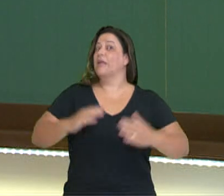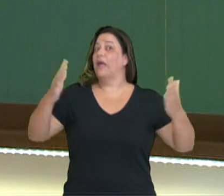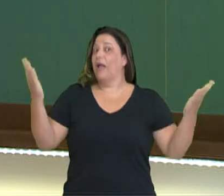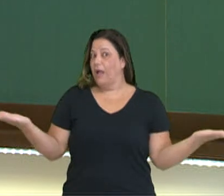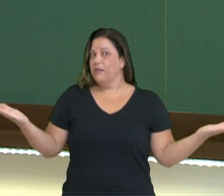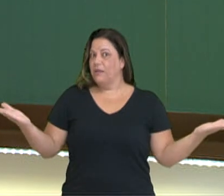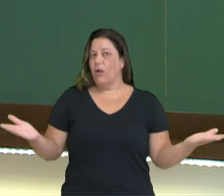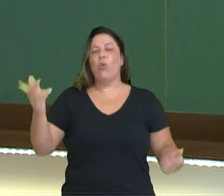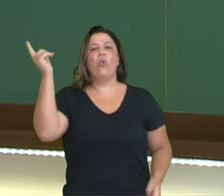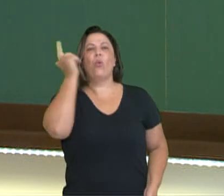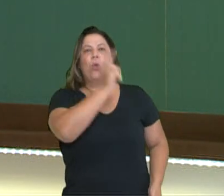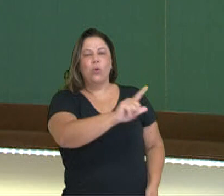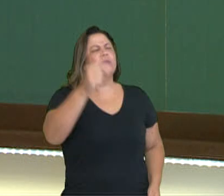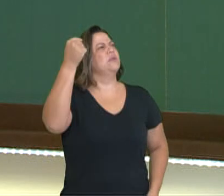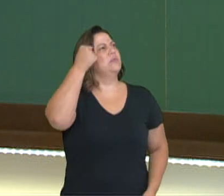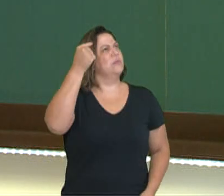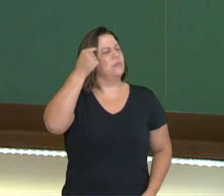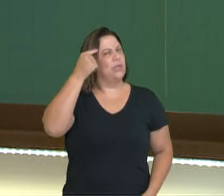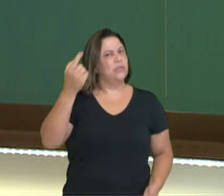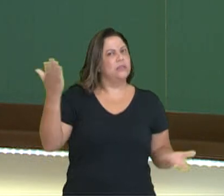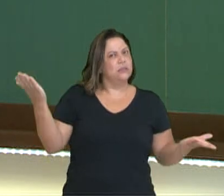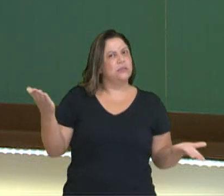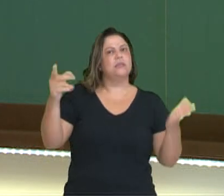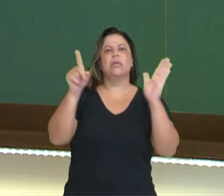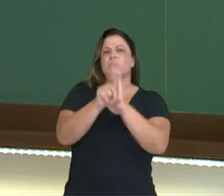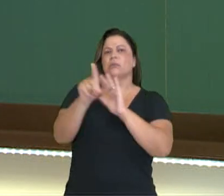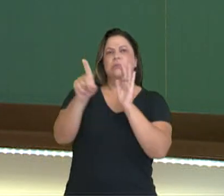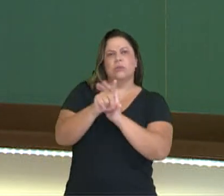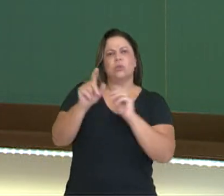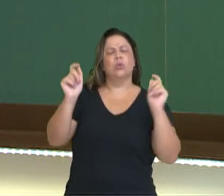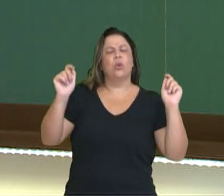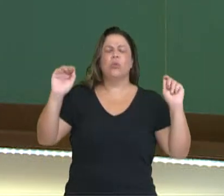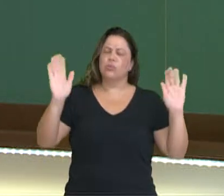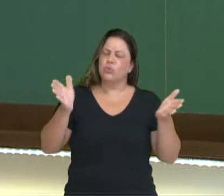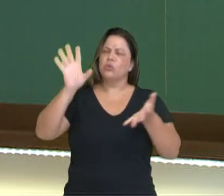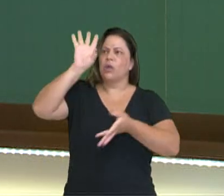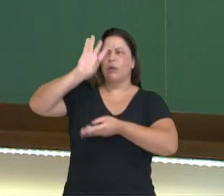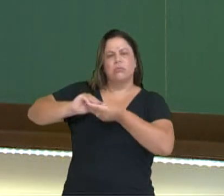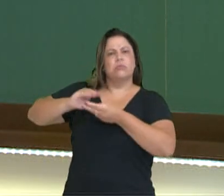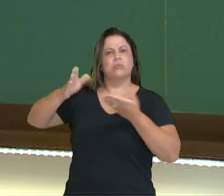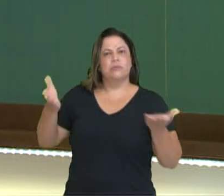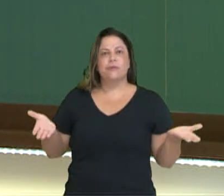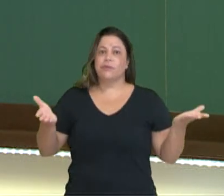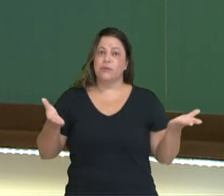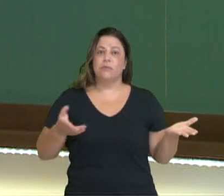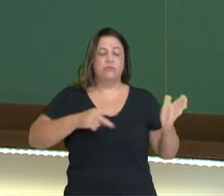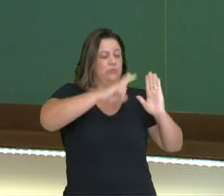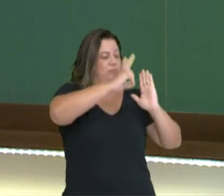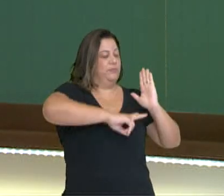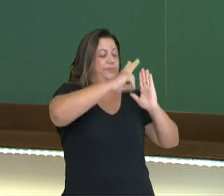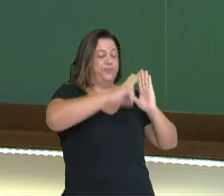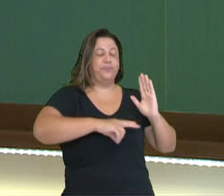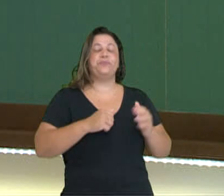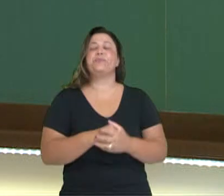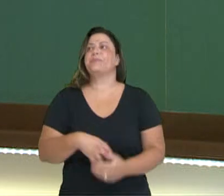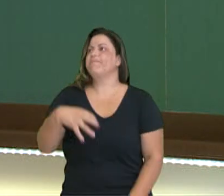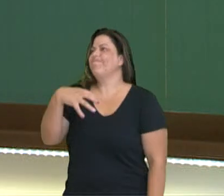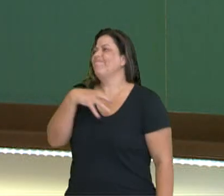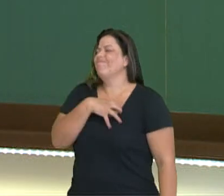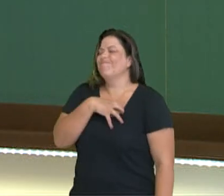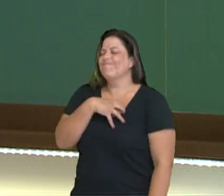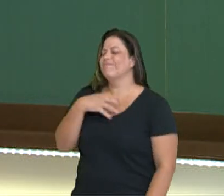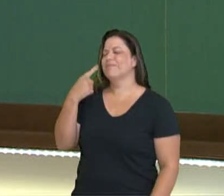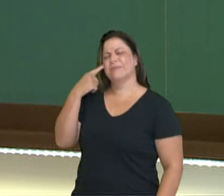Então, conseguiram pensar um pouquinho sobre a questão? Já chegaram à conclusão? Vamos reler aqui, ó. Sentindo então